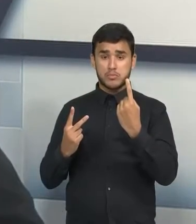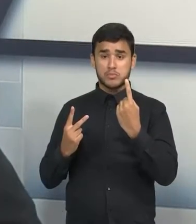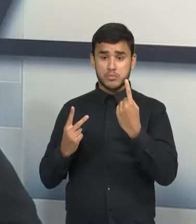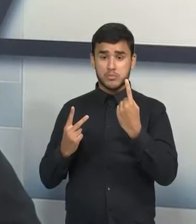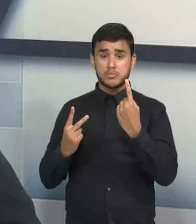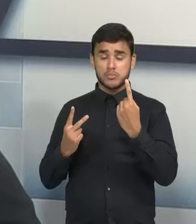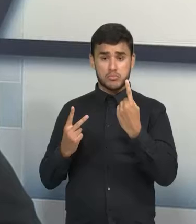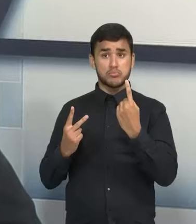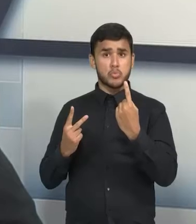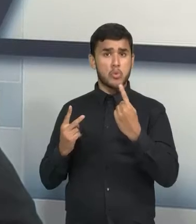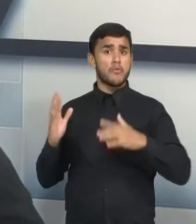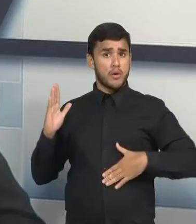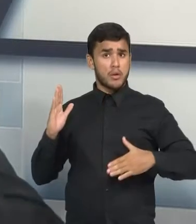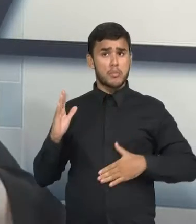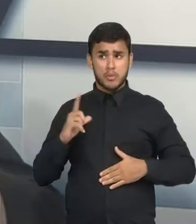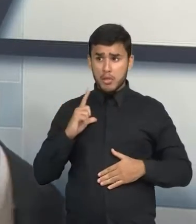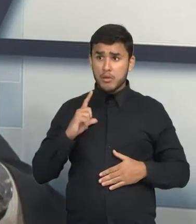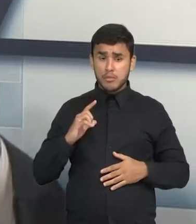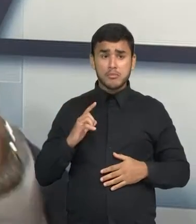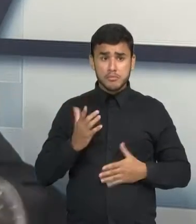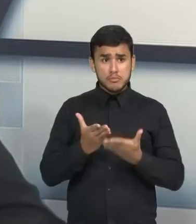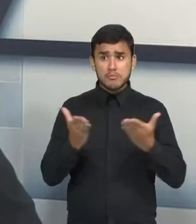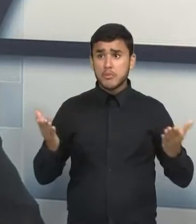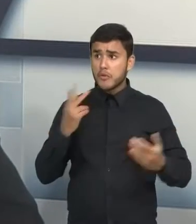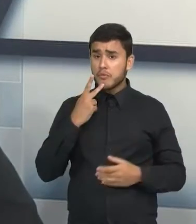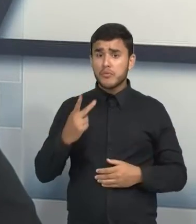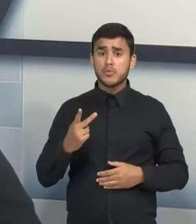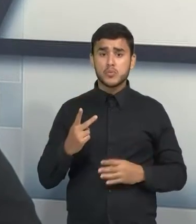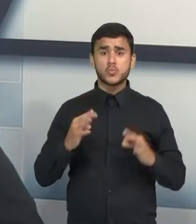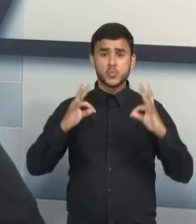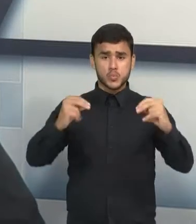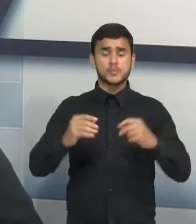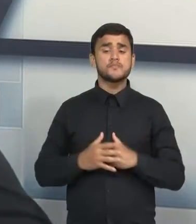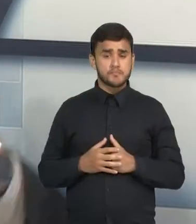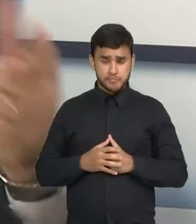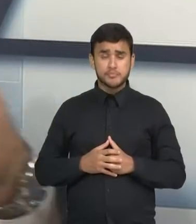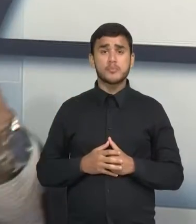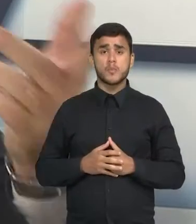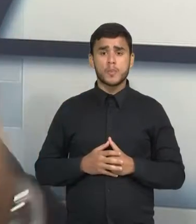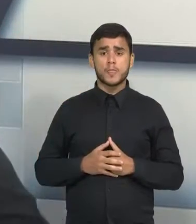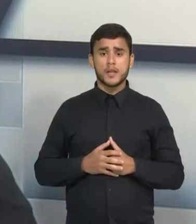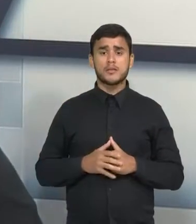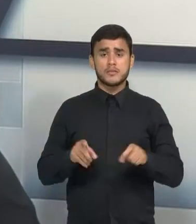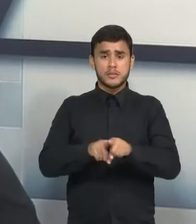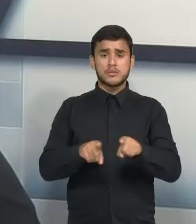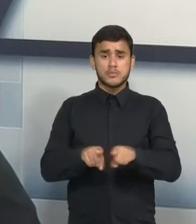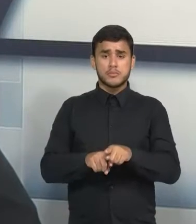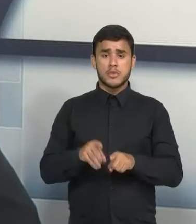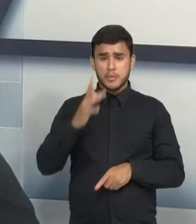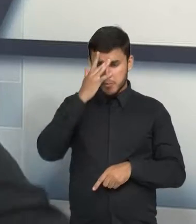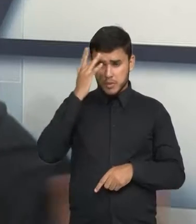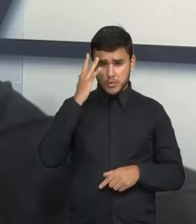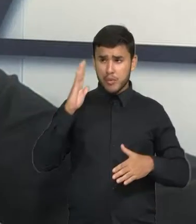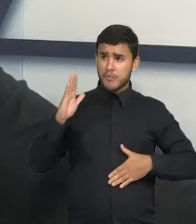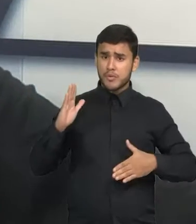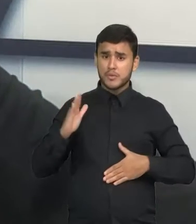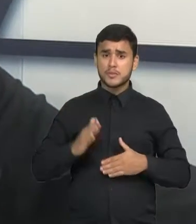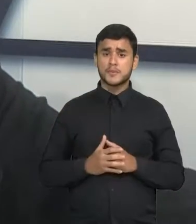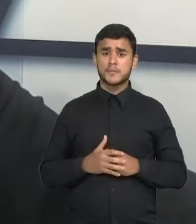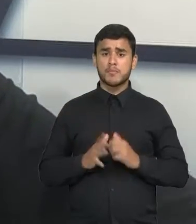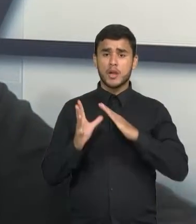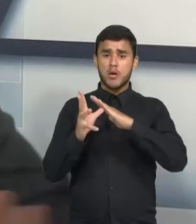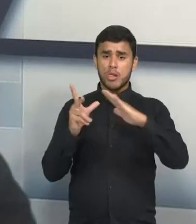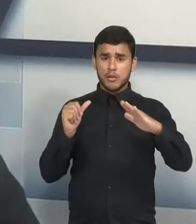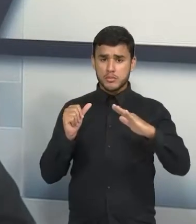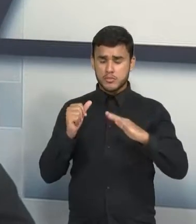dizendo que mais. Não, acredito que não. E tem mais bandido do que... Tem mais de um bandido em 2 quarteirões. Não. Acredito que...